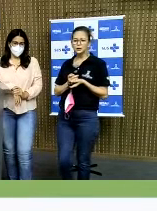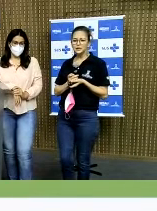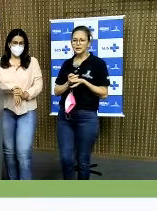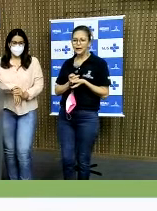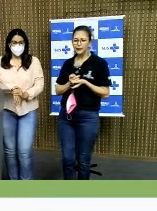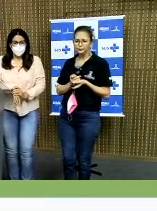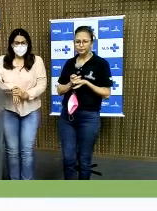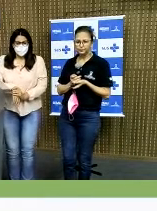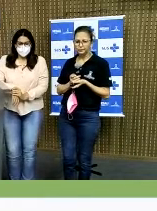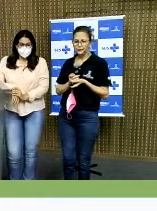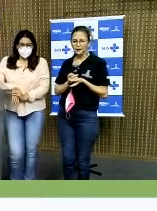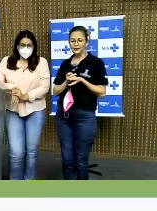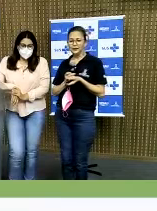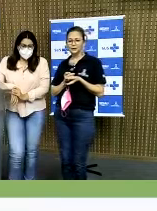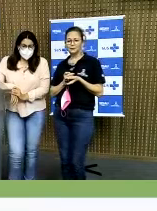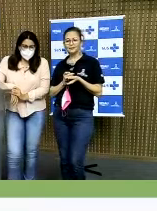Atendimento domiciliar.